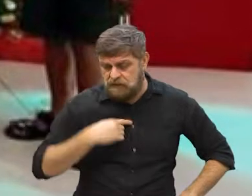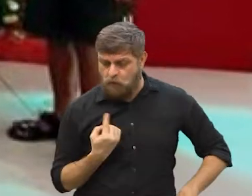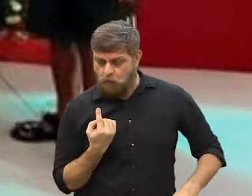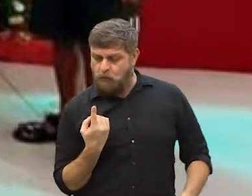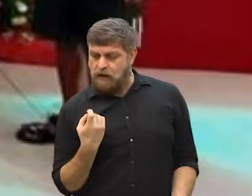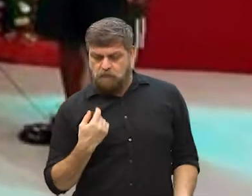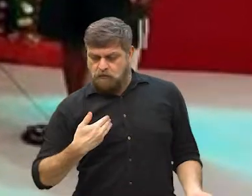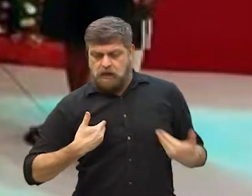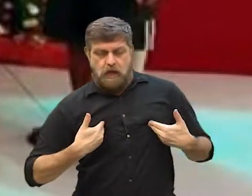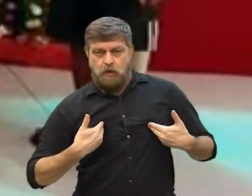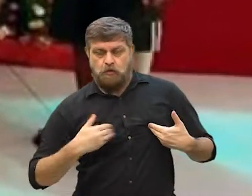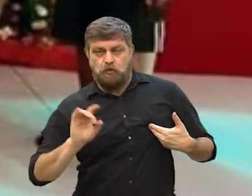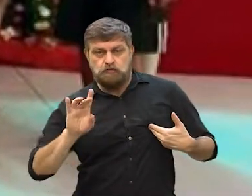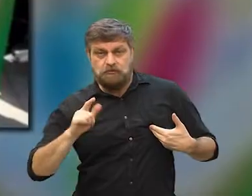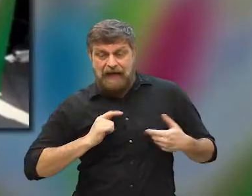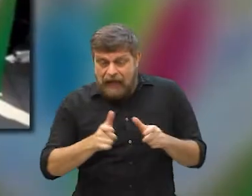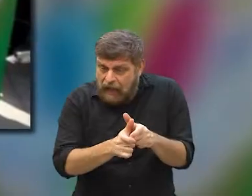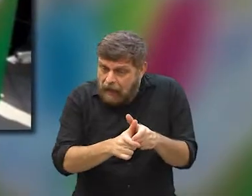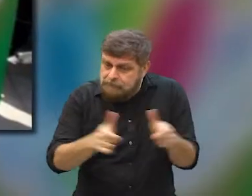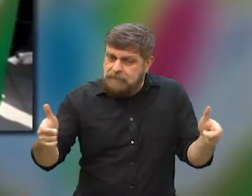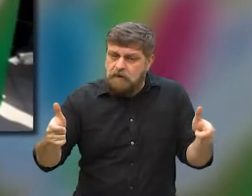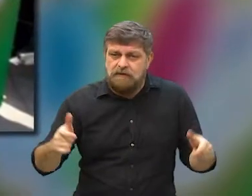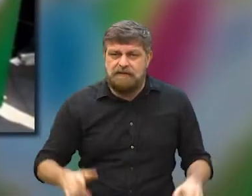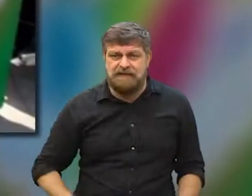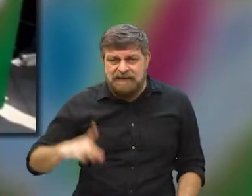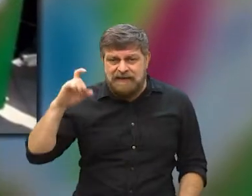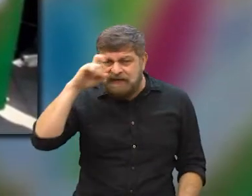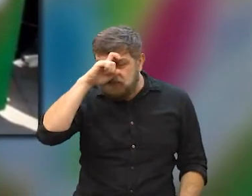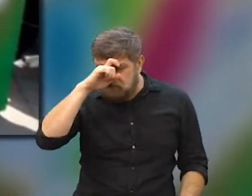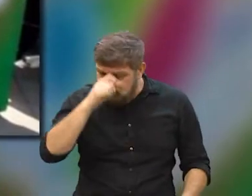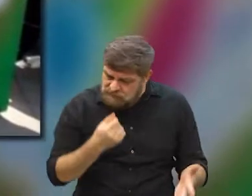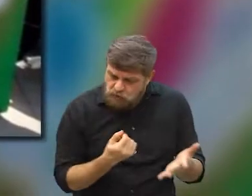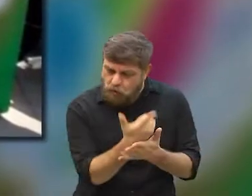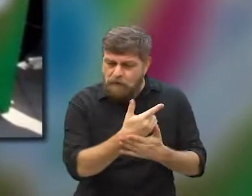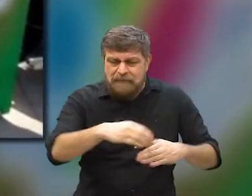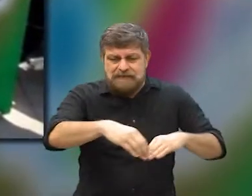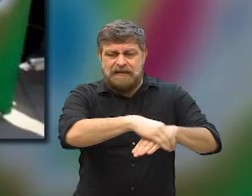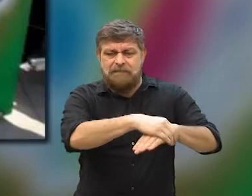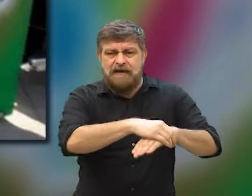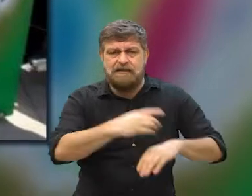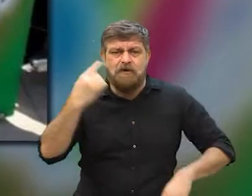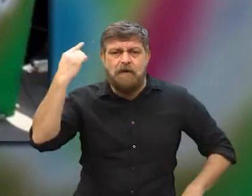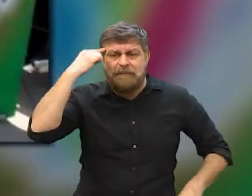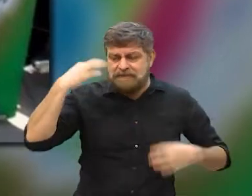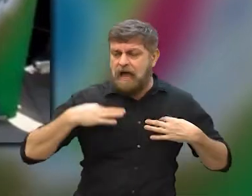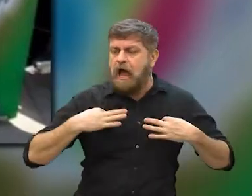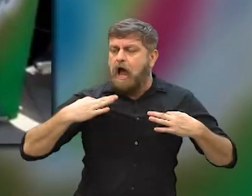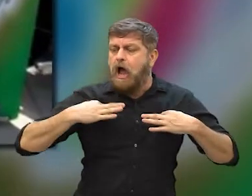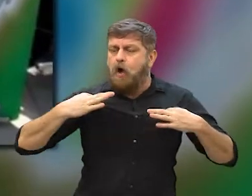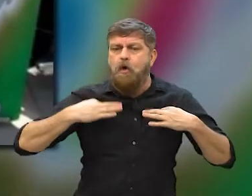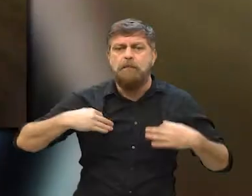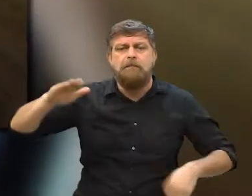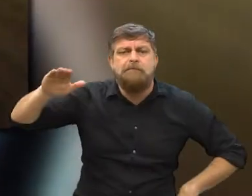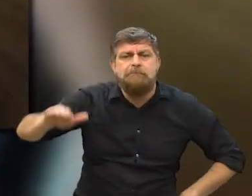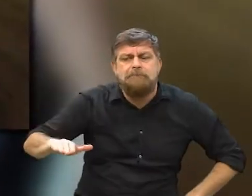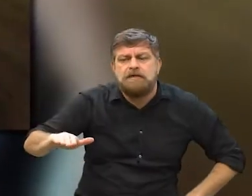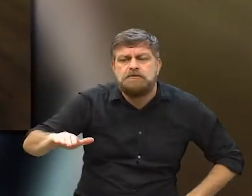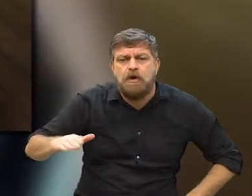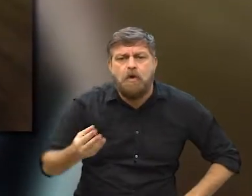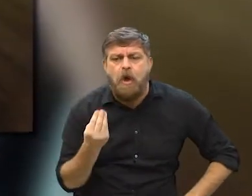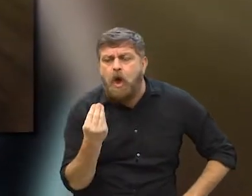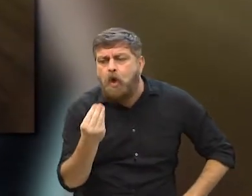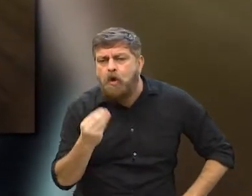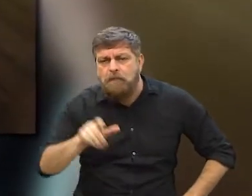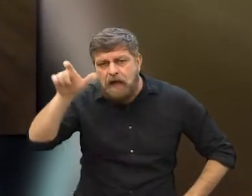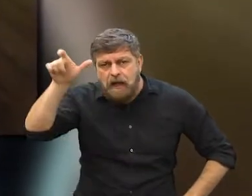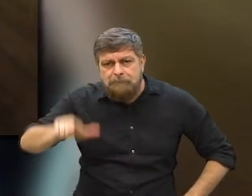caso específico, é da maioria. E aí, assim, por que não pensar também na roupa para pessoa com baixa estatura? Vai servir para